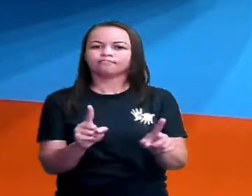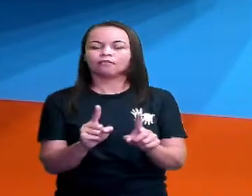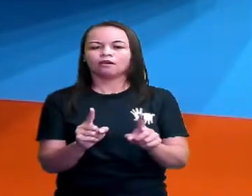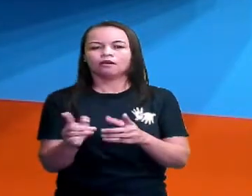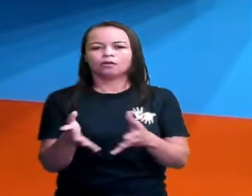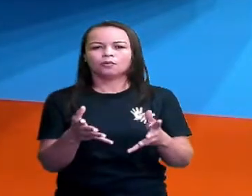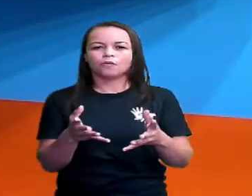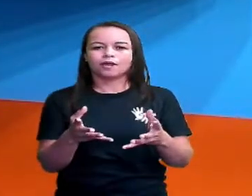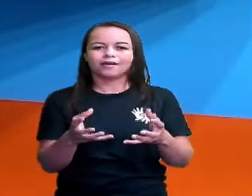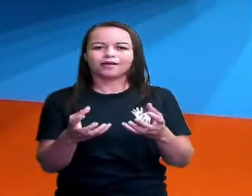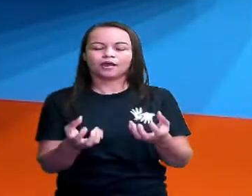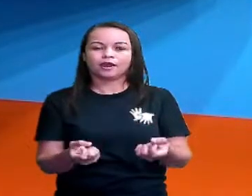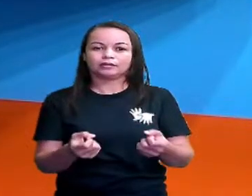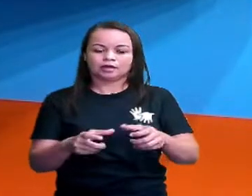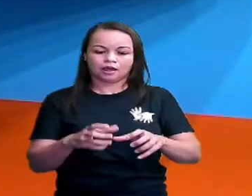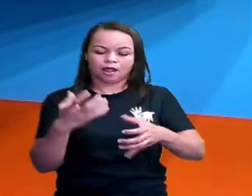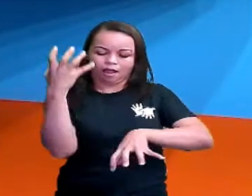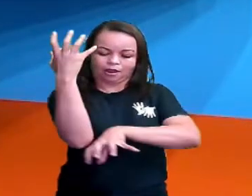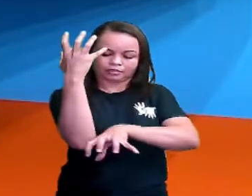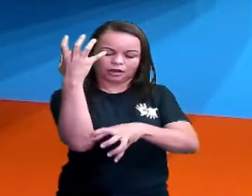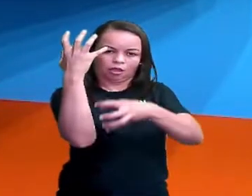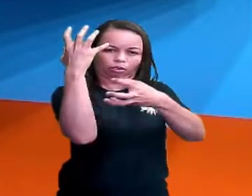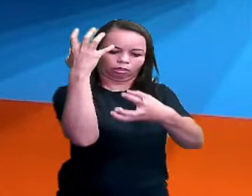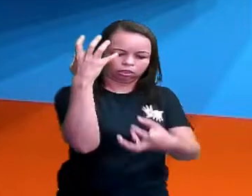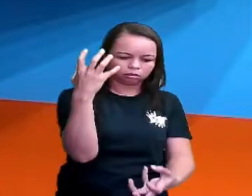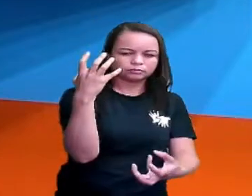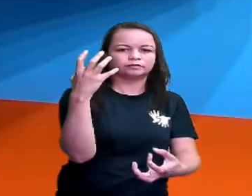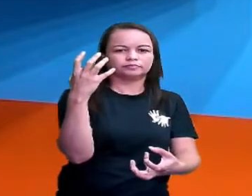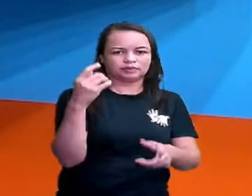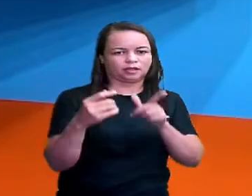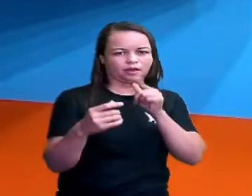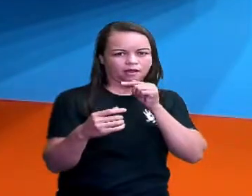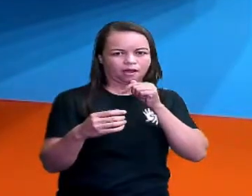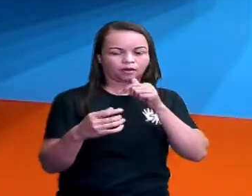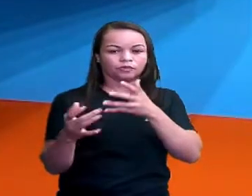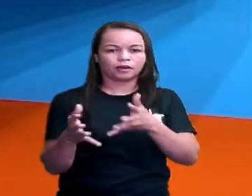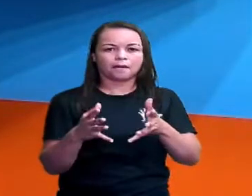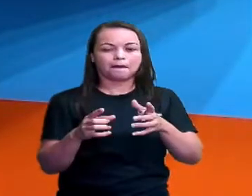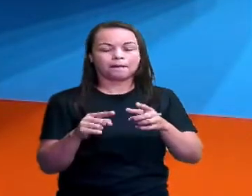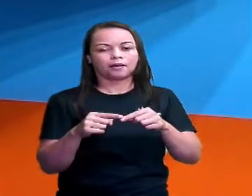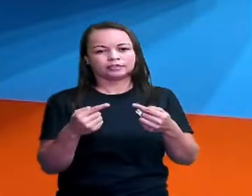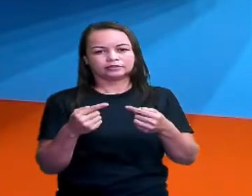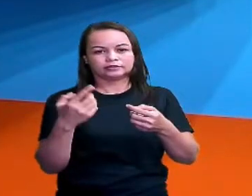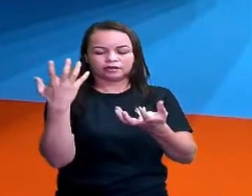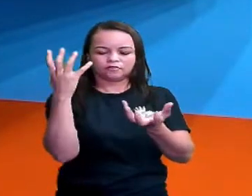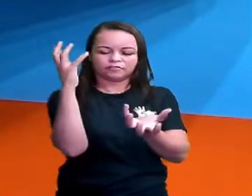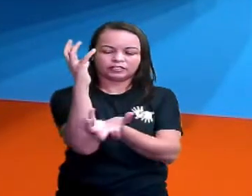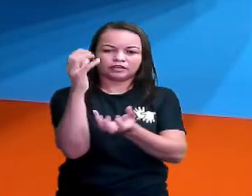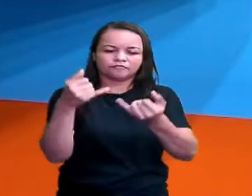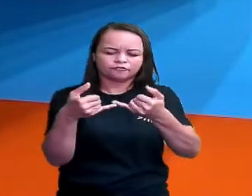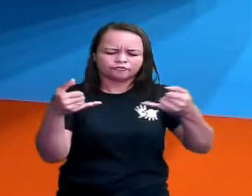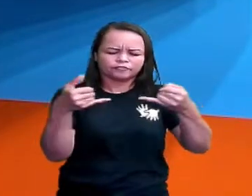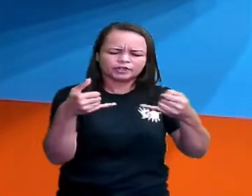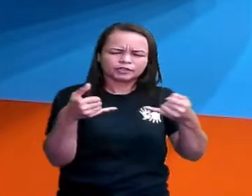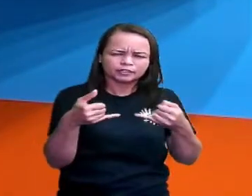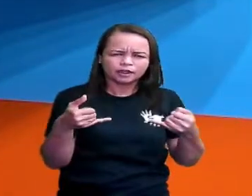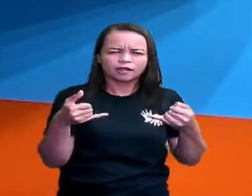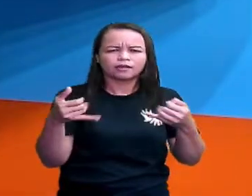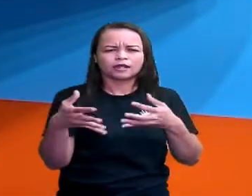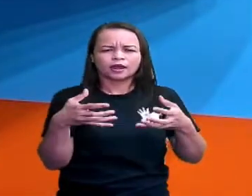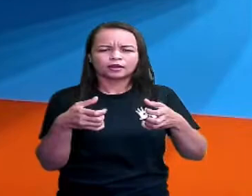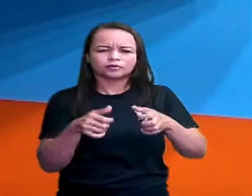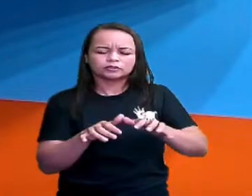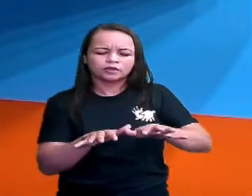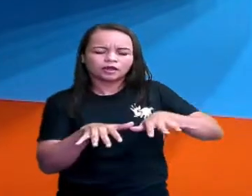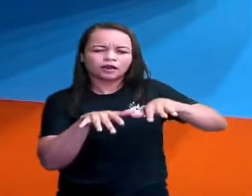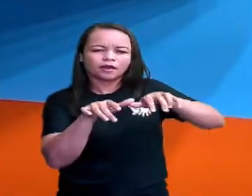acabaria afundando ali na água. Então, essa raiz fininha e bem estendida vai fazer com que ela